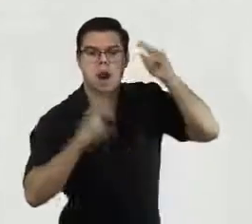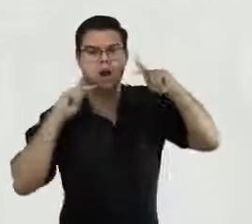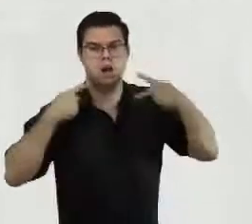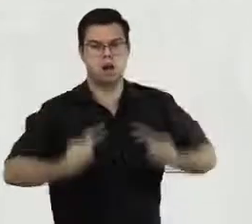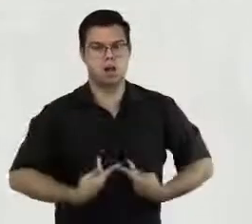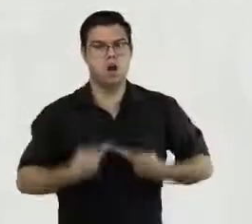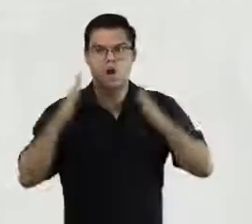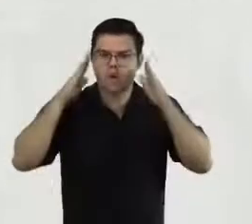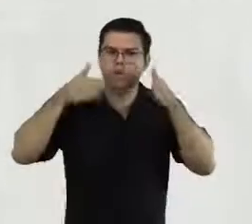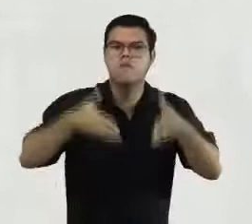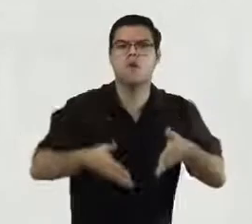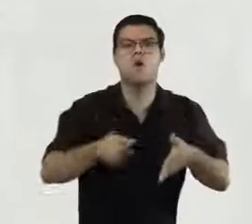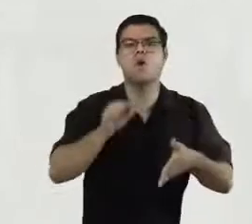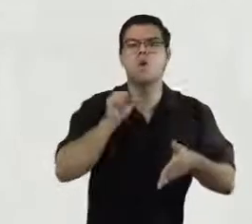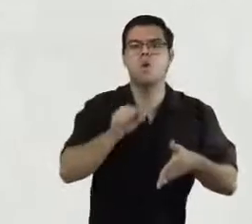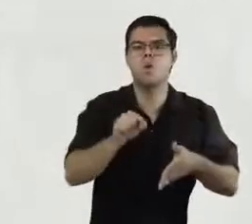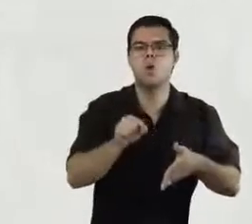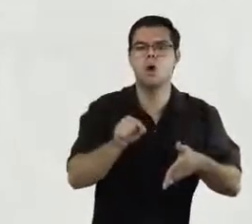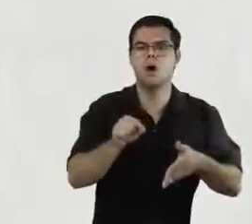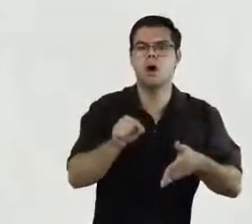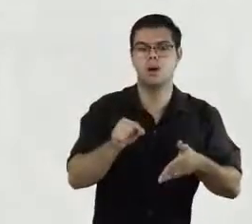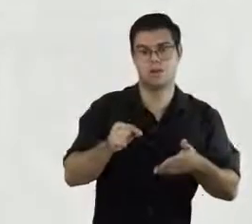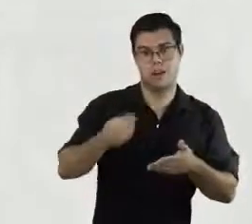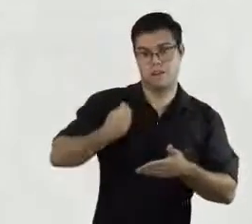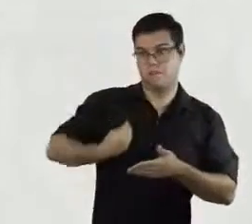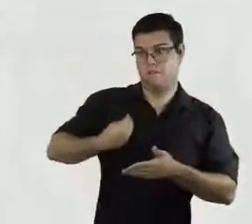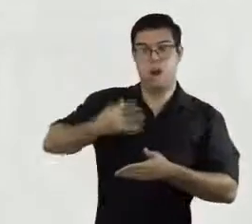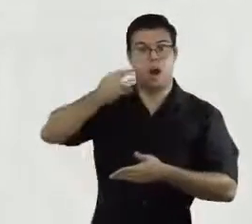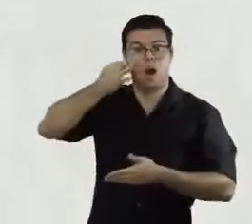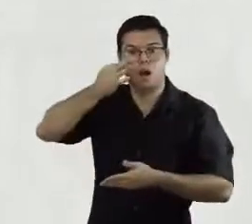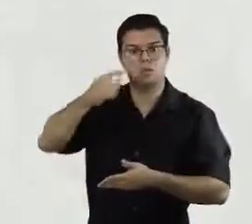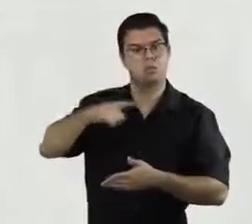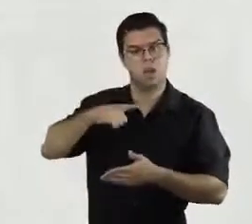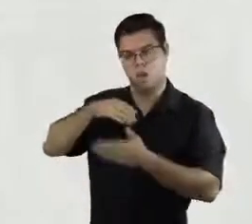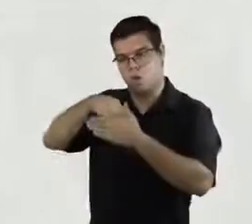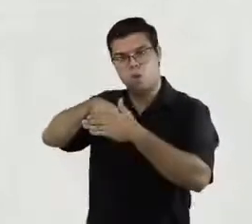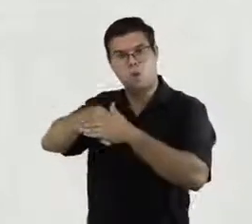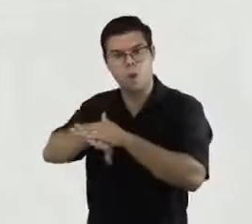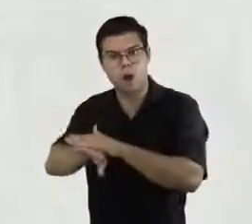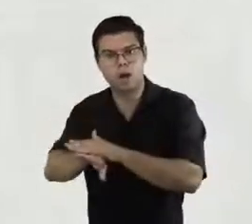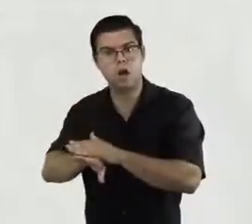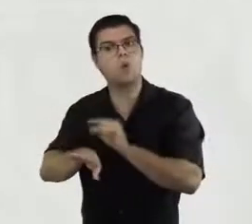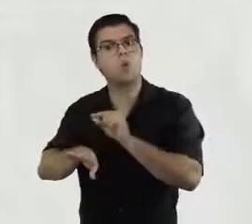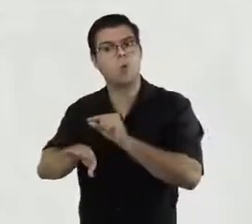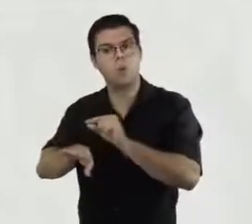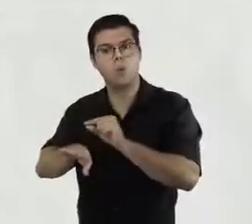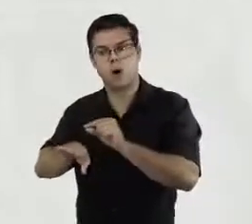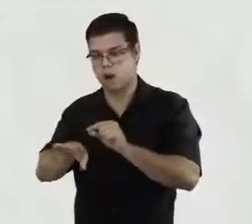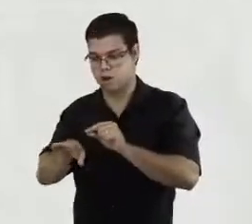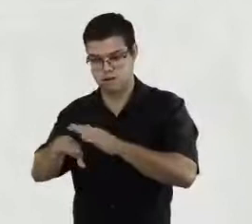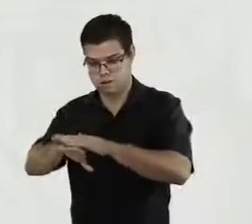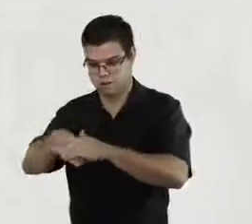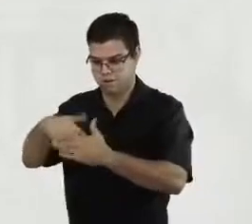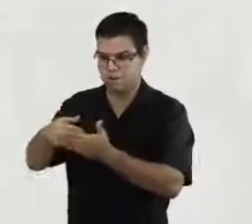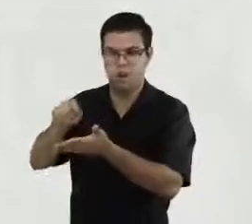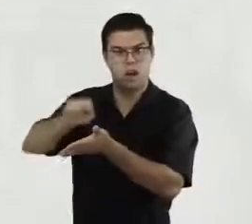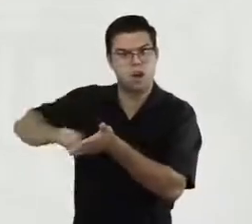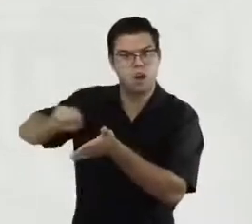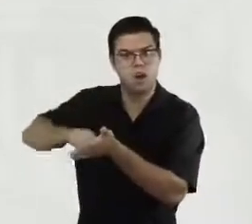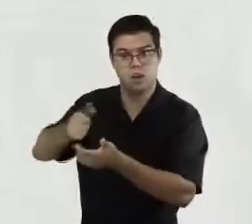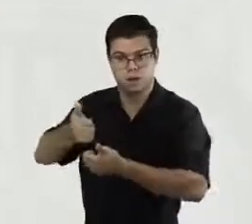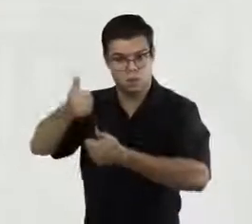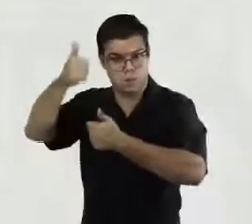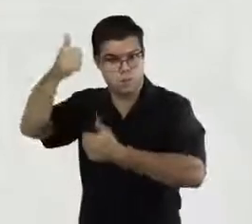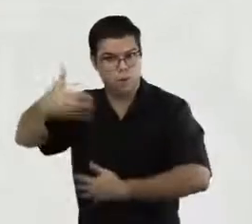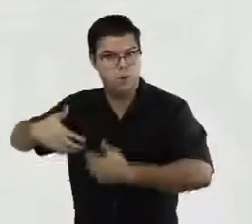o pressuposto de servir de prova e evidência, estar conservado e possível de ser descrito, tornam-se